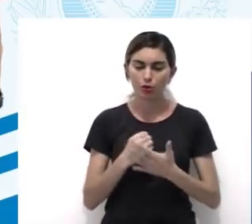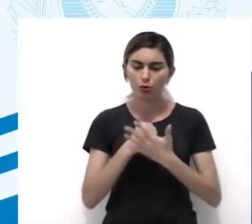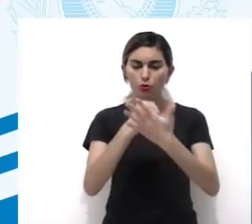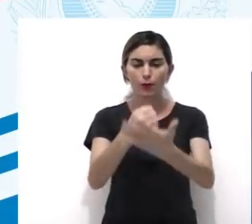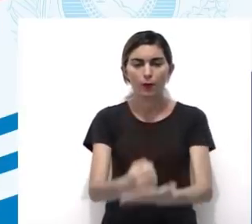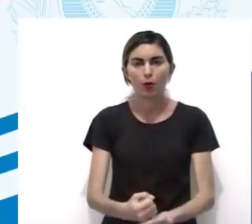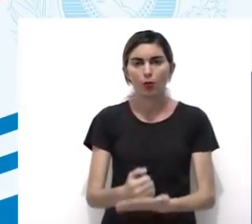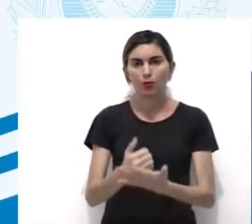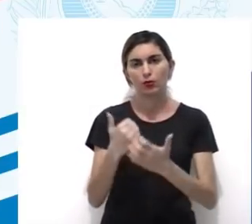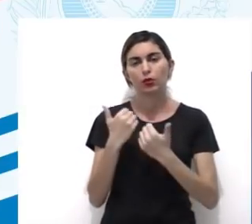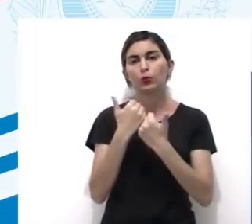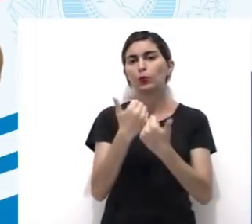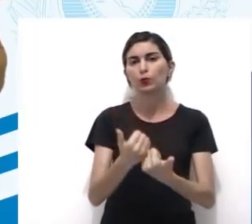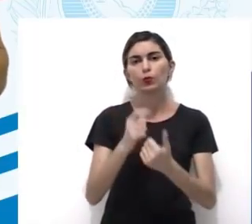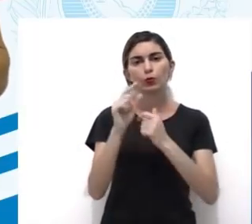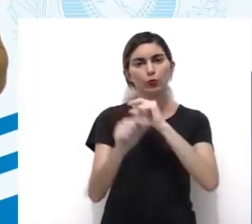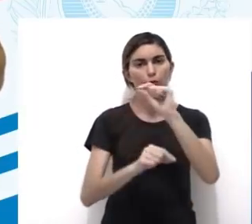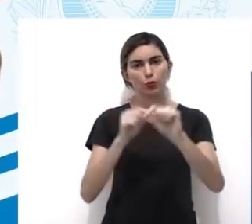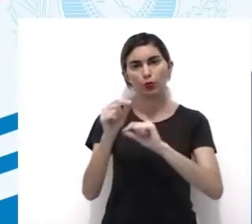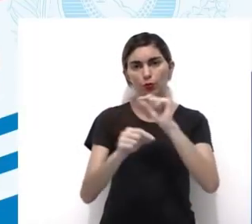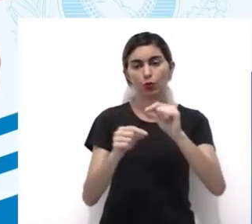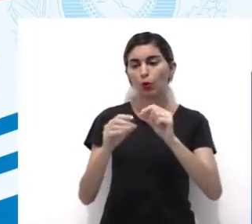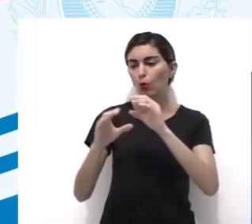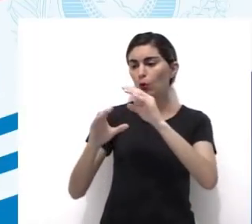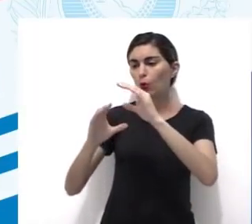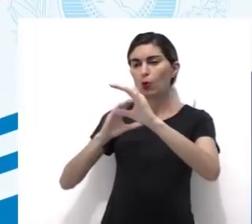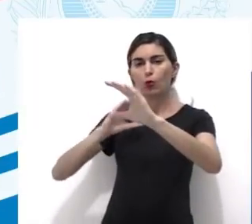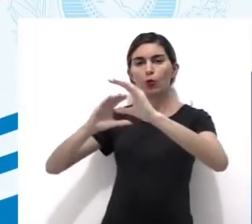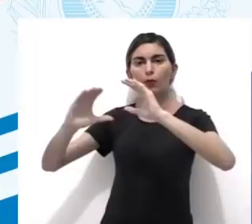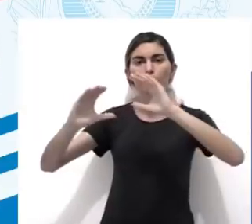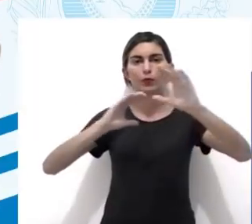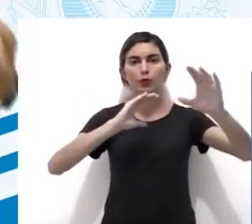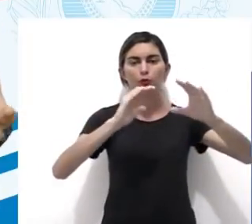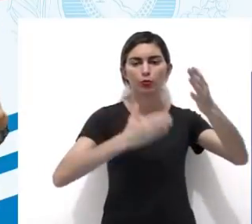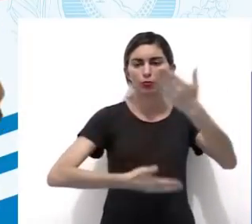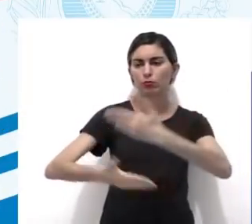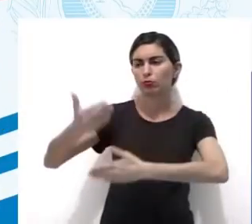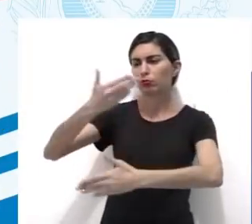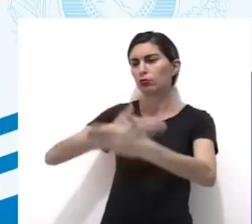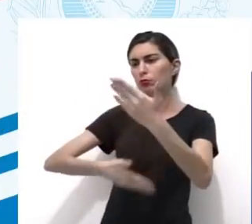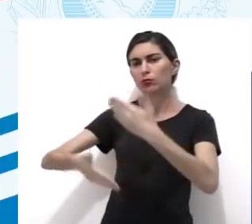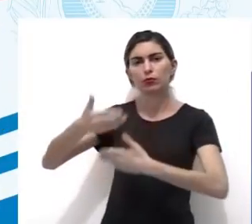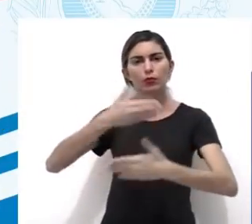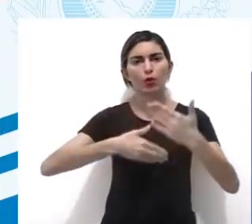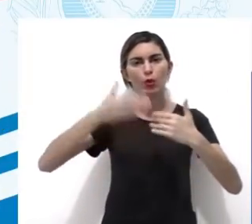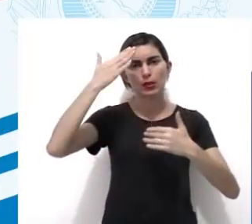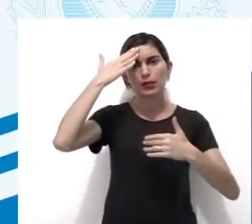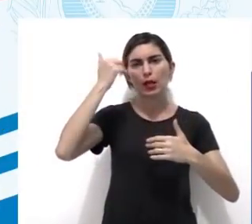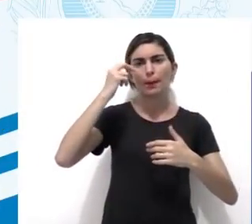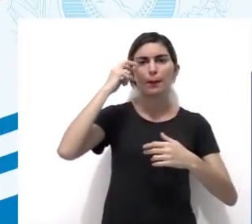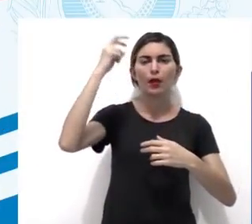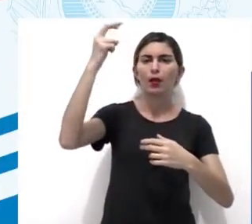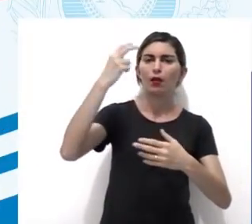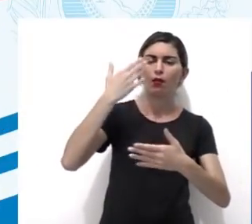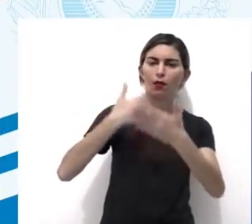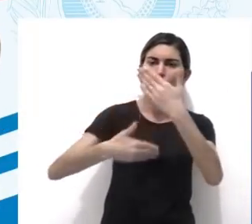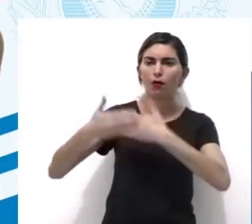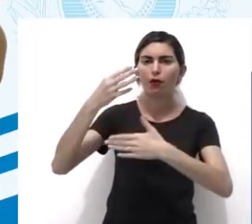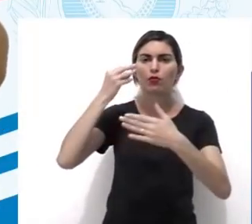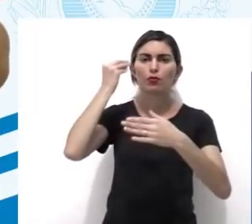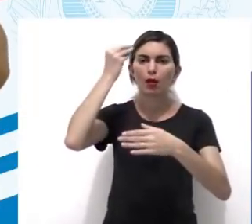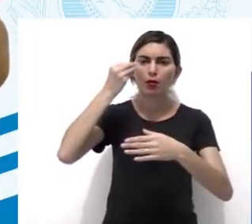suporte para que as comunicações, as trocas, as trocas de saberes, as trocas